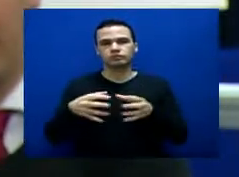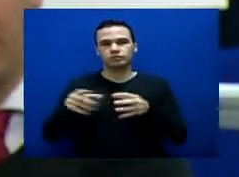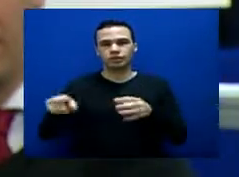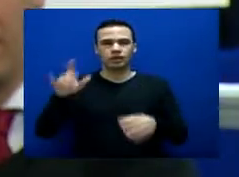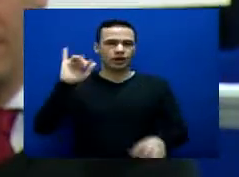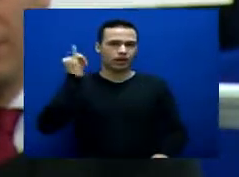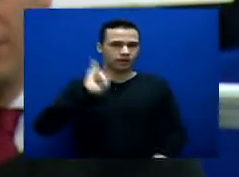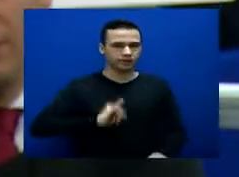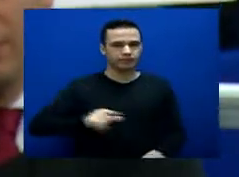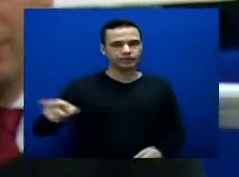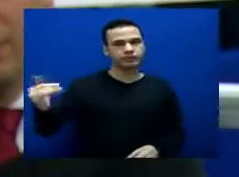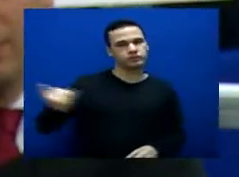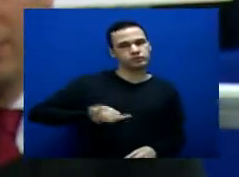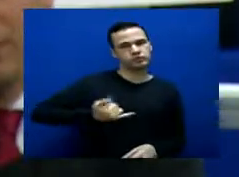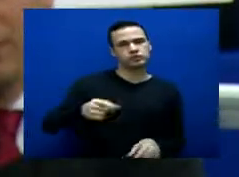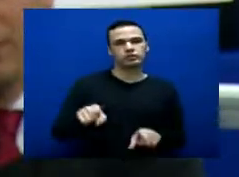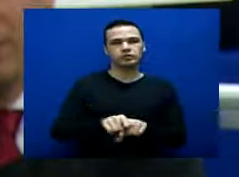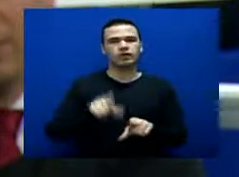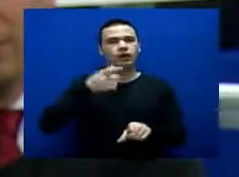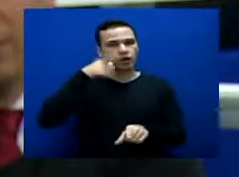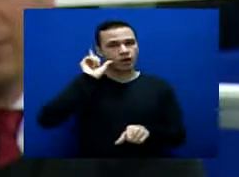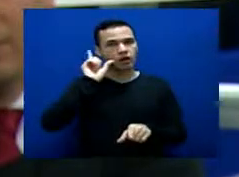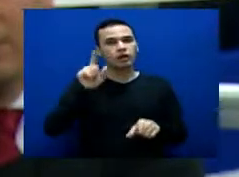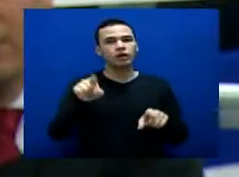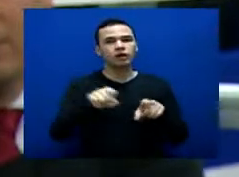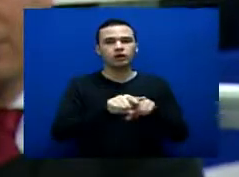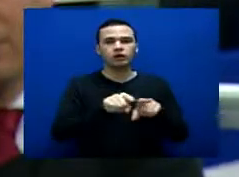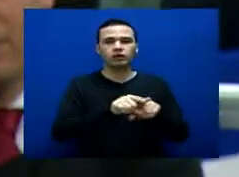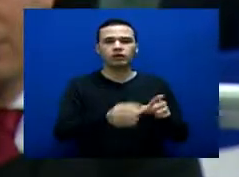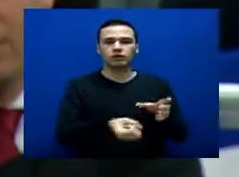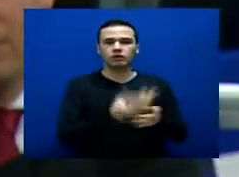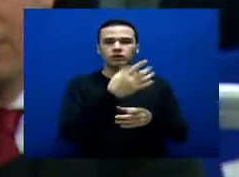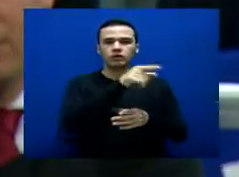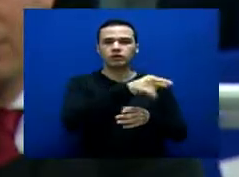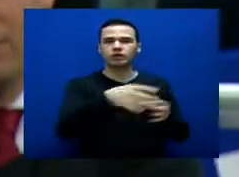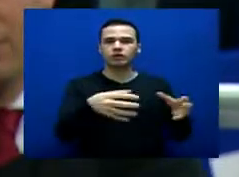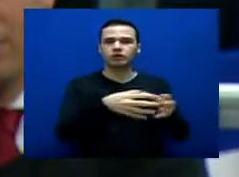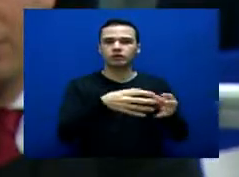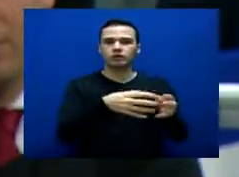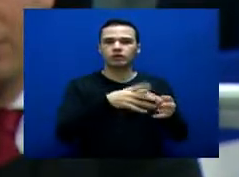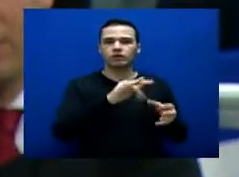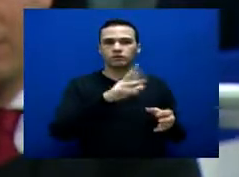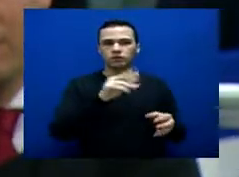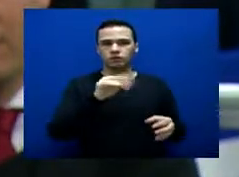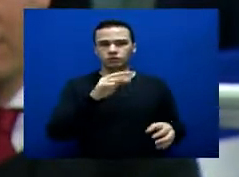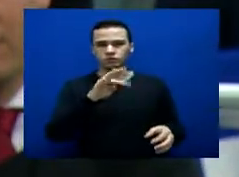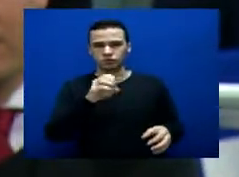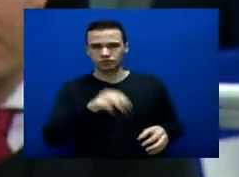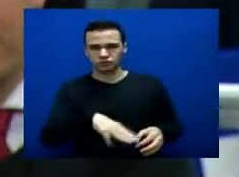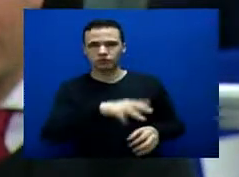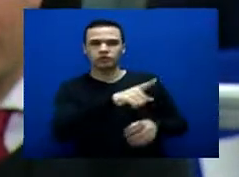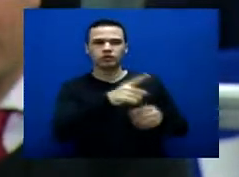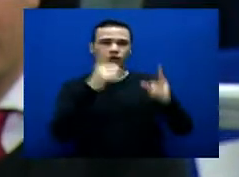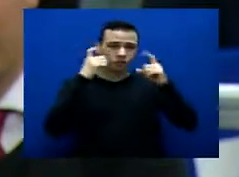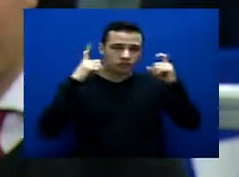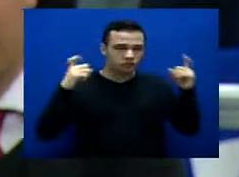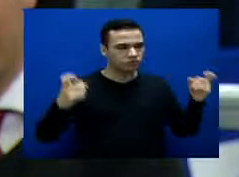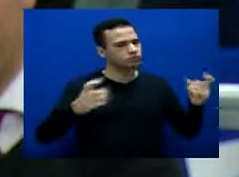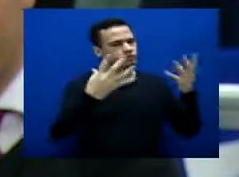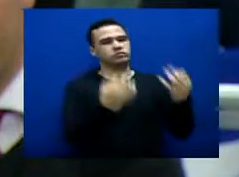vereadora Yara estão lembrando que ontem também houve a formação do Fórum Permanente de Luta aí contra a Violência,